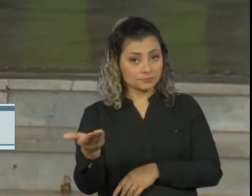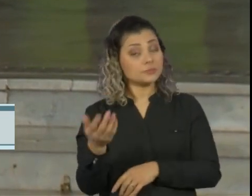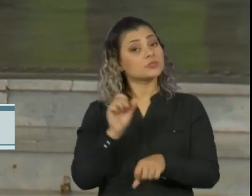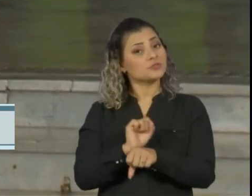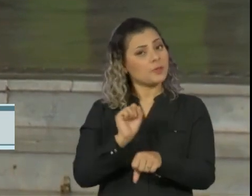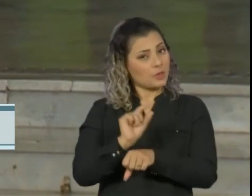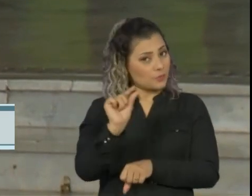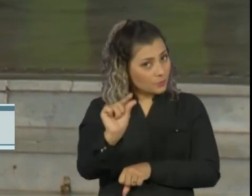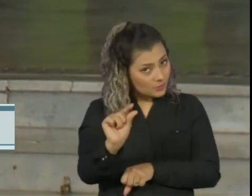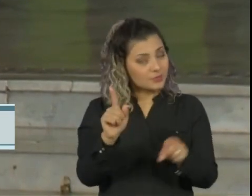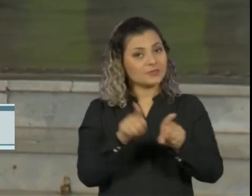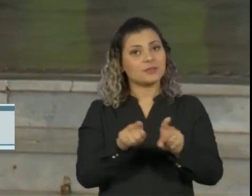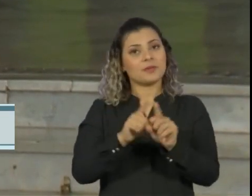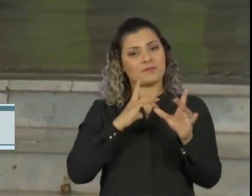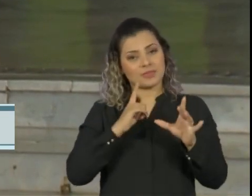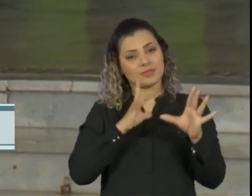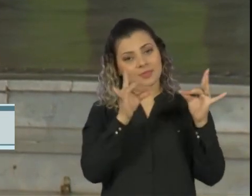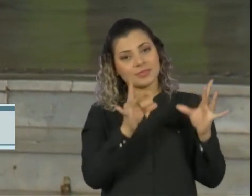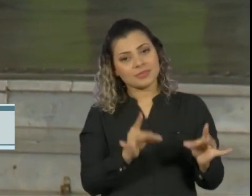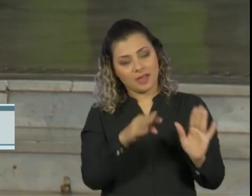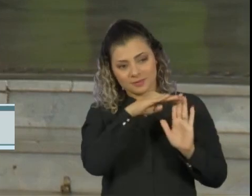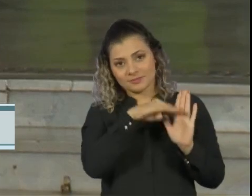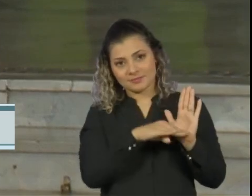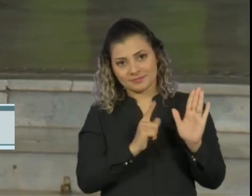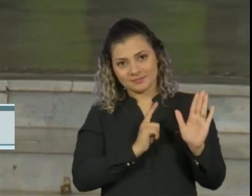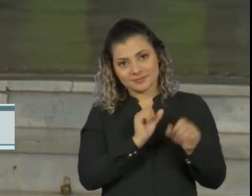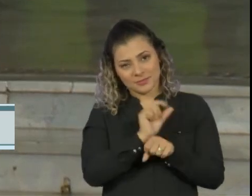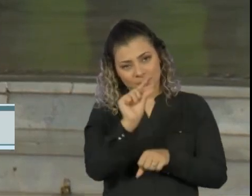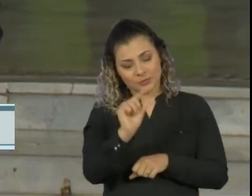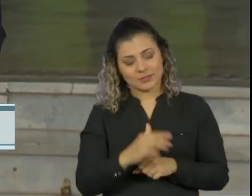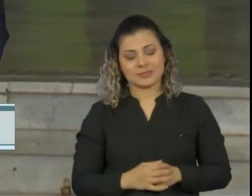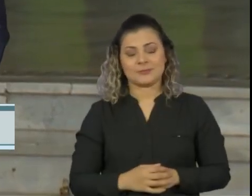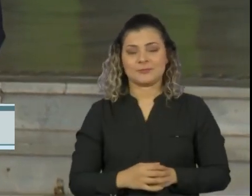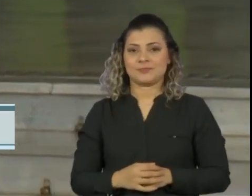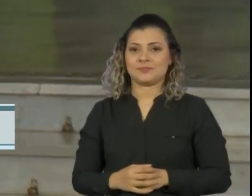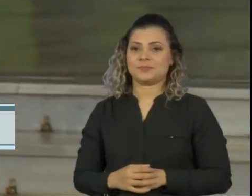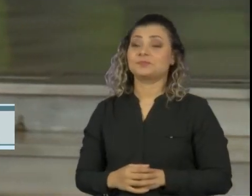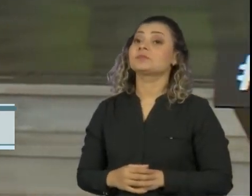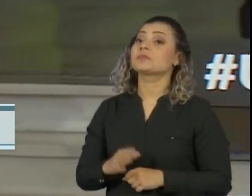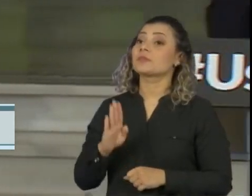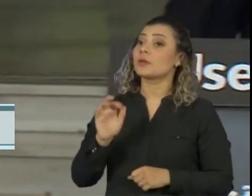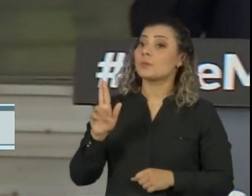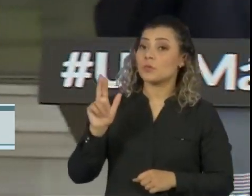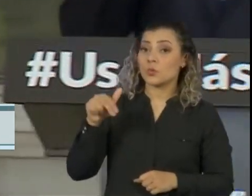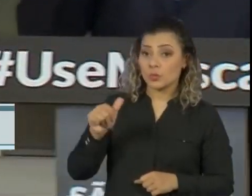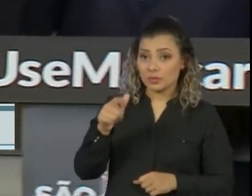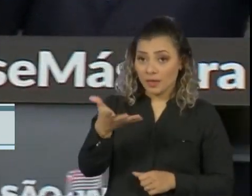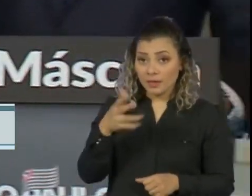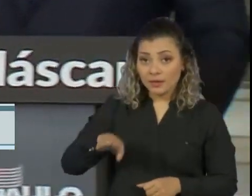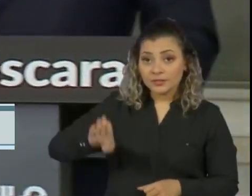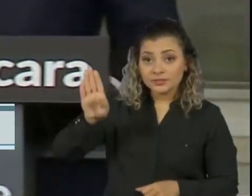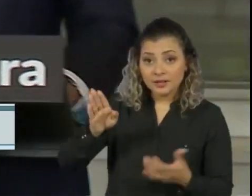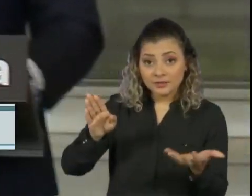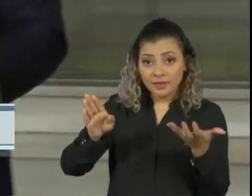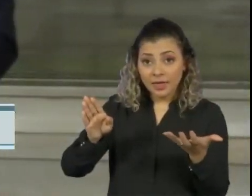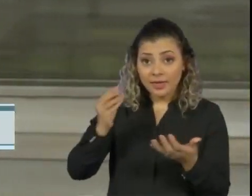pouquinho mais, que você terá os detalhes do recrutamento. Muito bem. Bruna quer ser candidata, Bruna? Quer fazer o